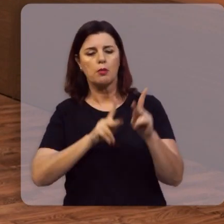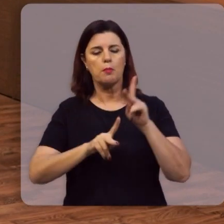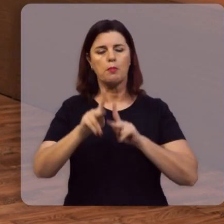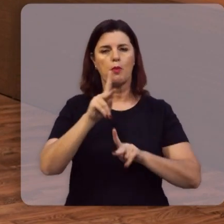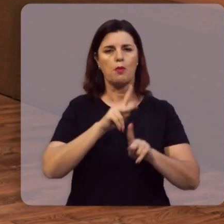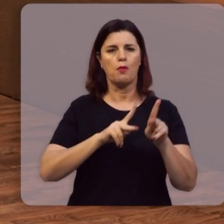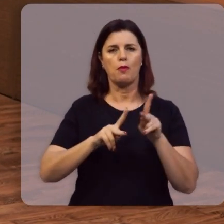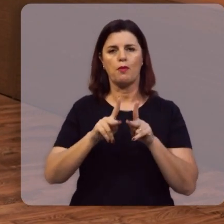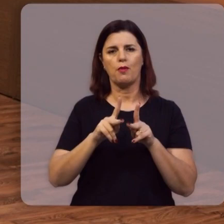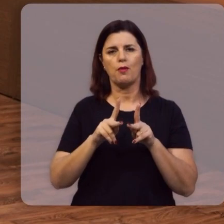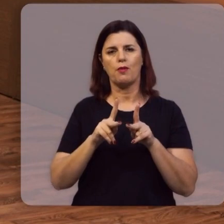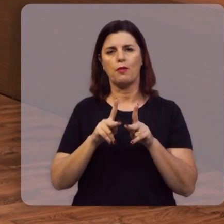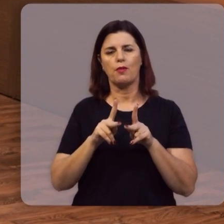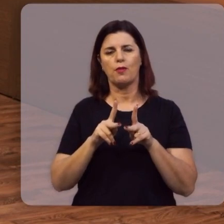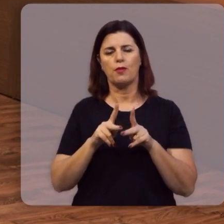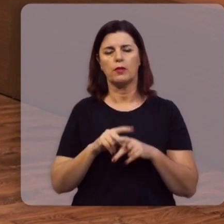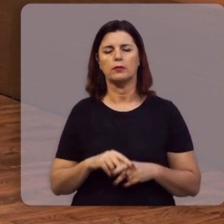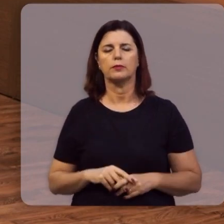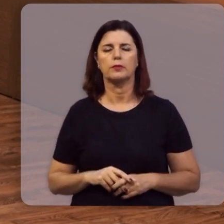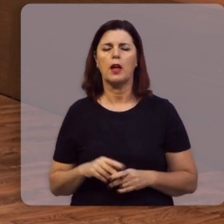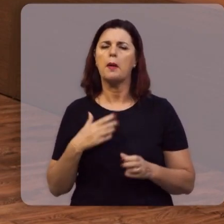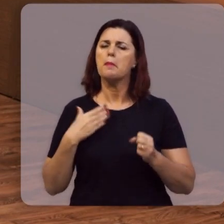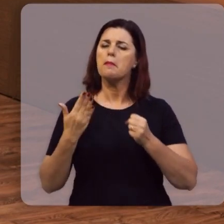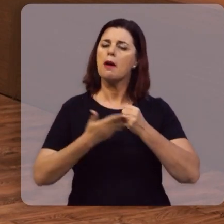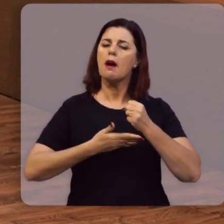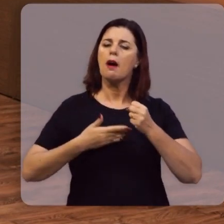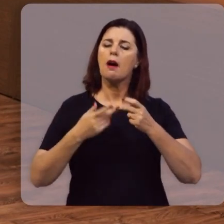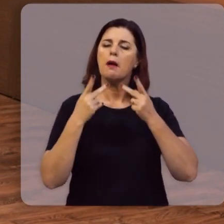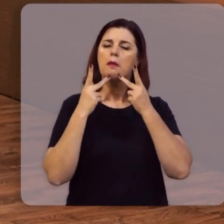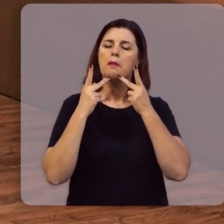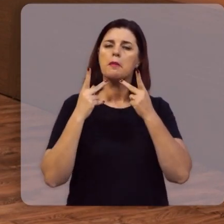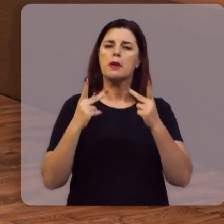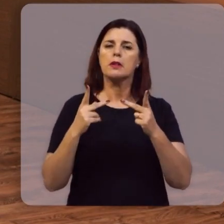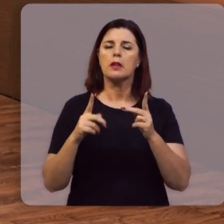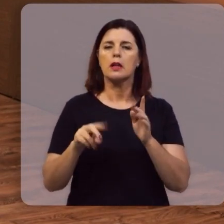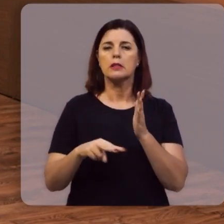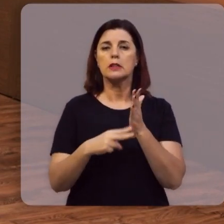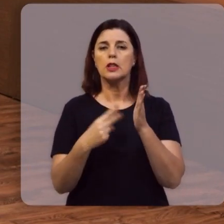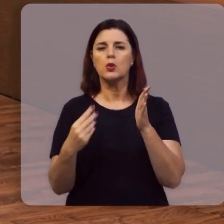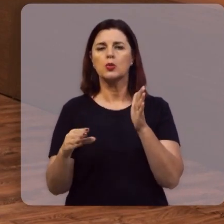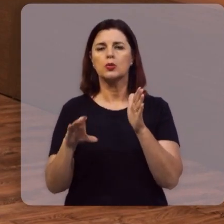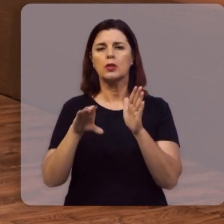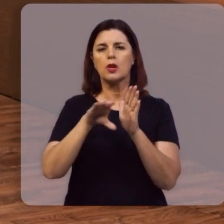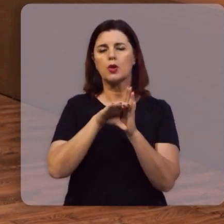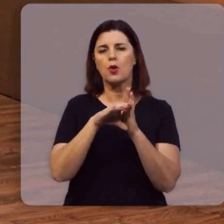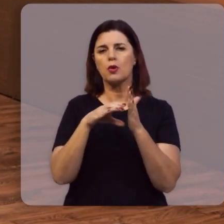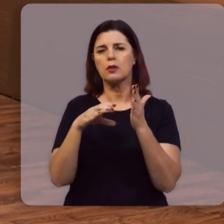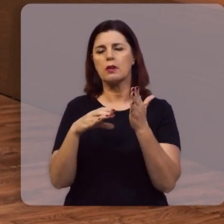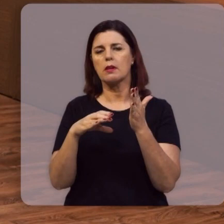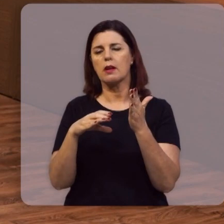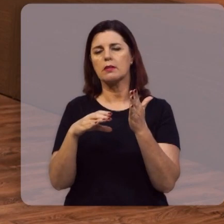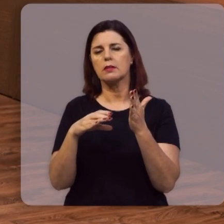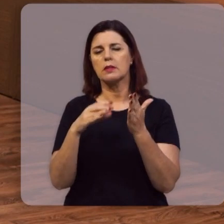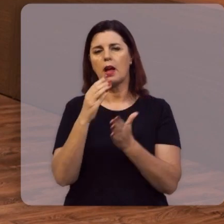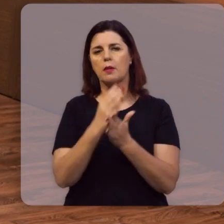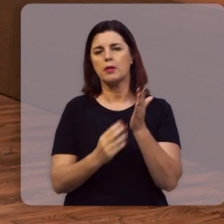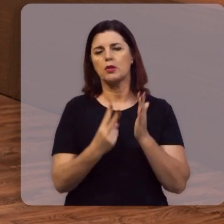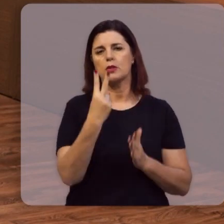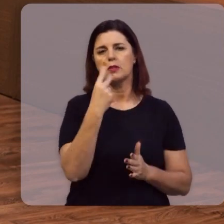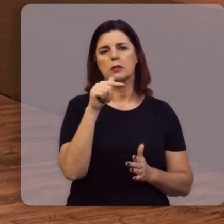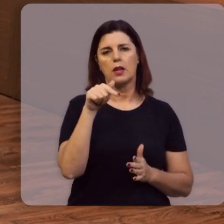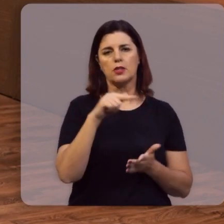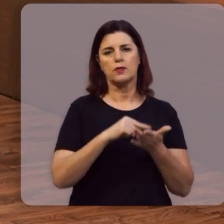povo. E vamos basear esta mensagem em 2 Crônicas, capítulo 7,